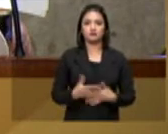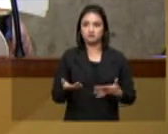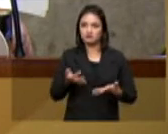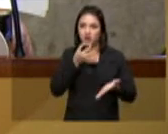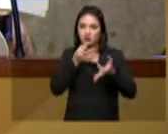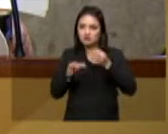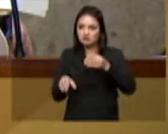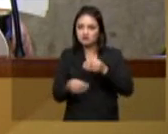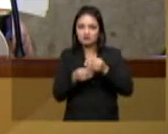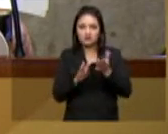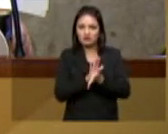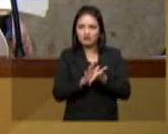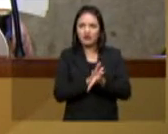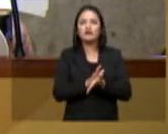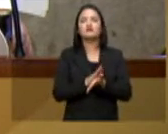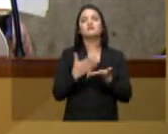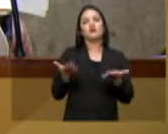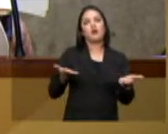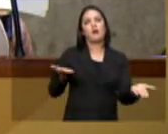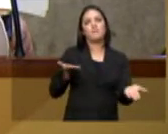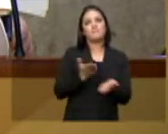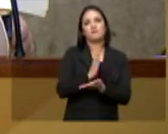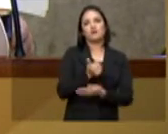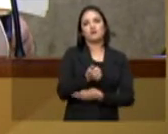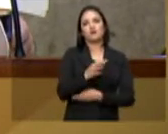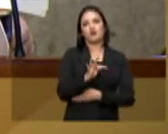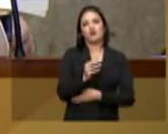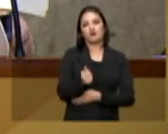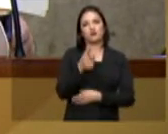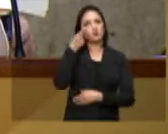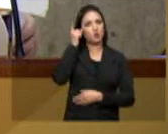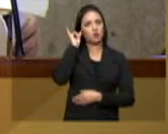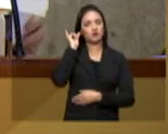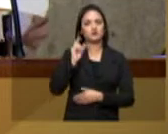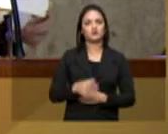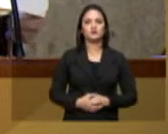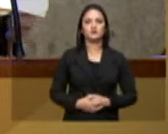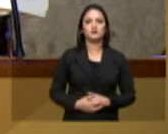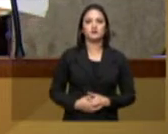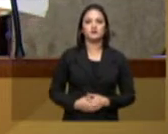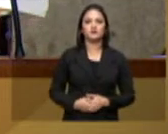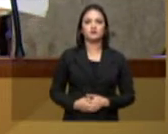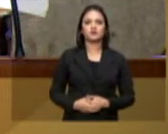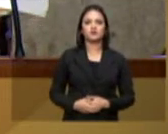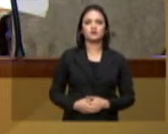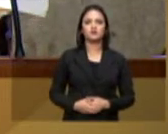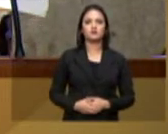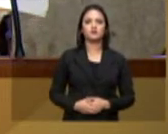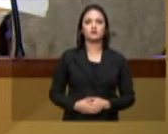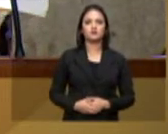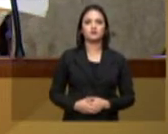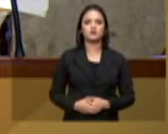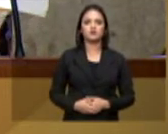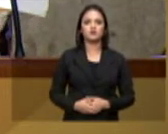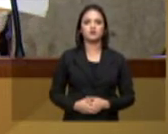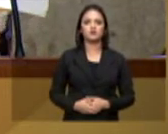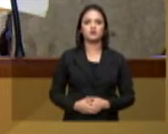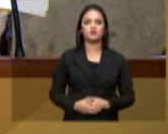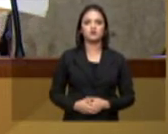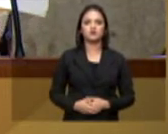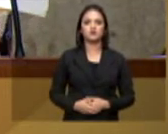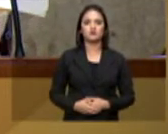Não havendo objeção, declaro aprovada a ata. E chamo a julgamento e